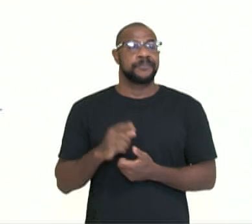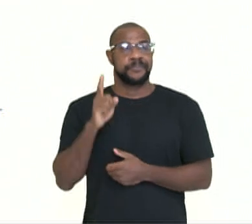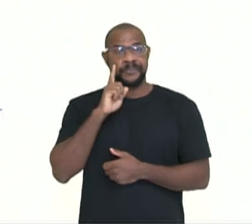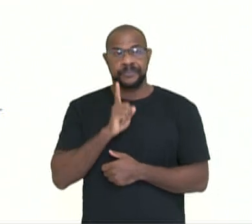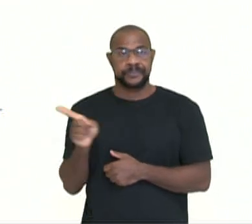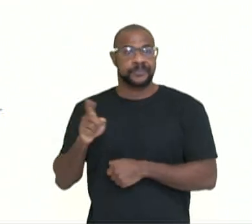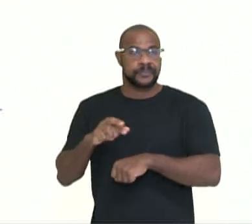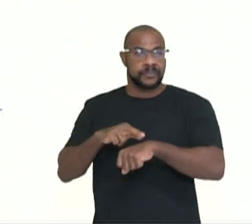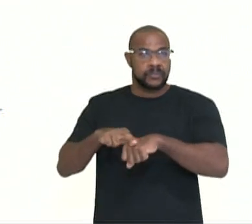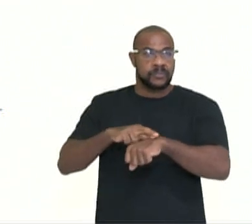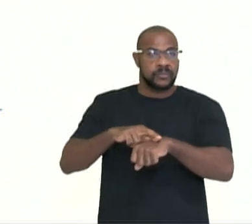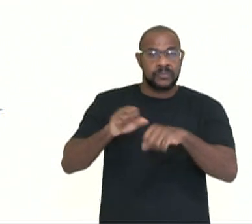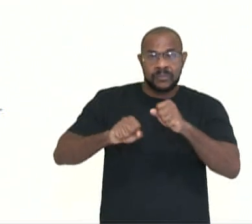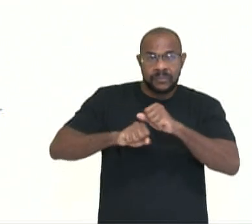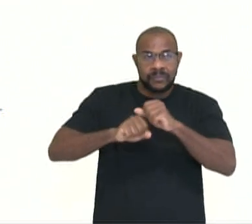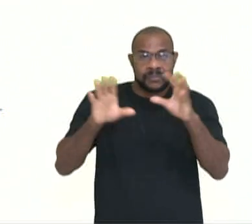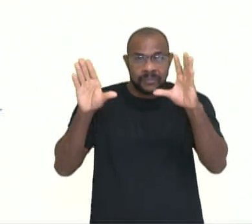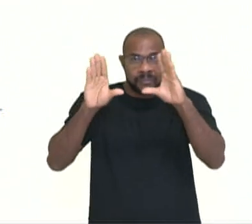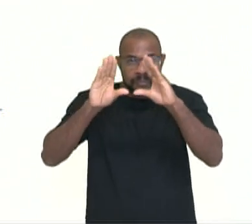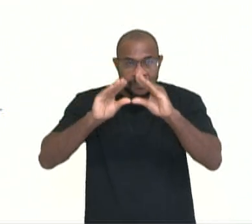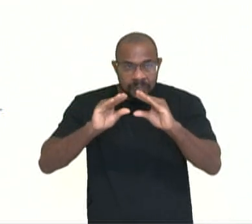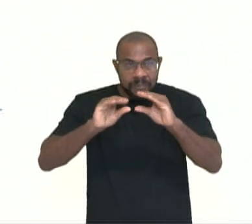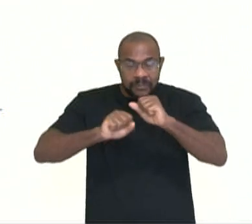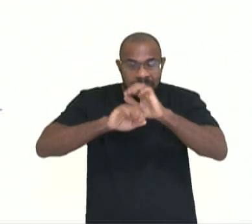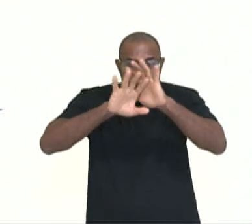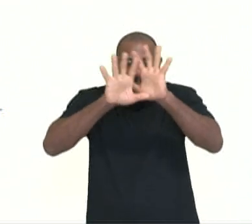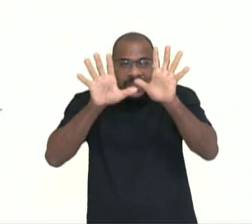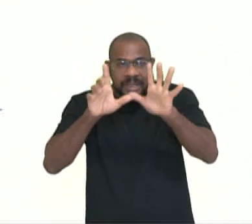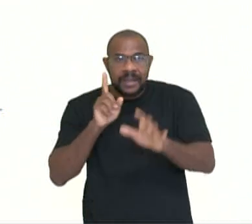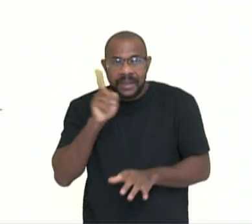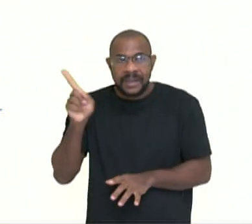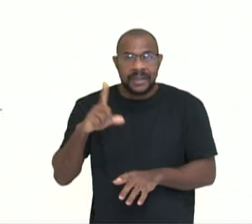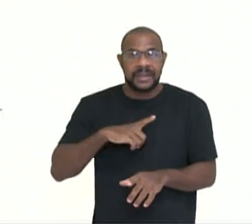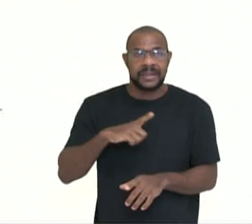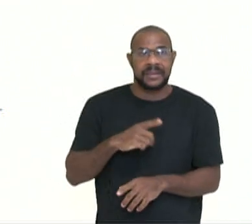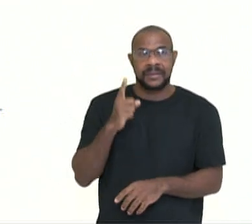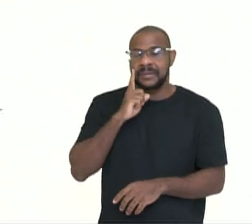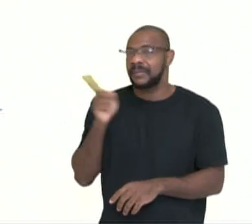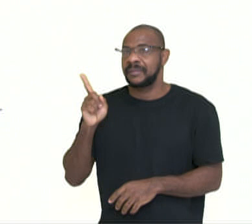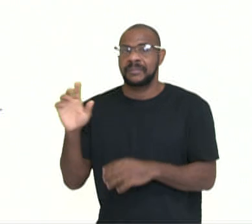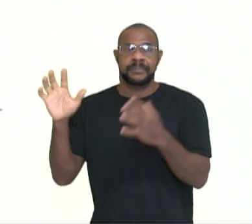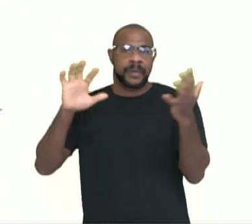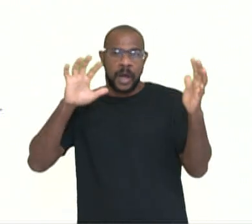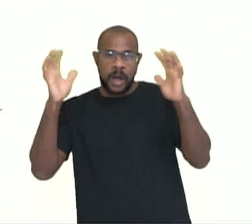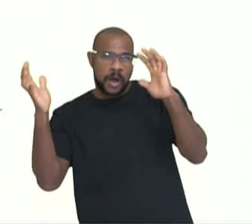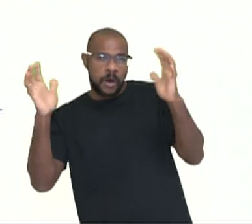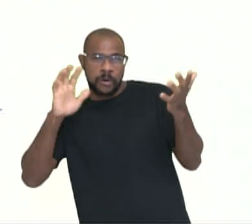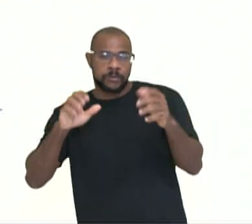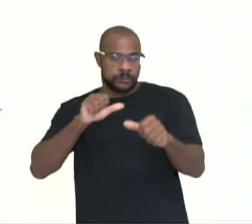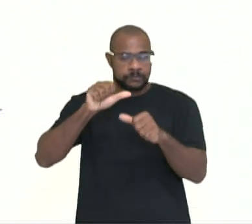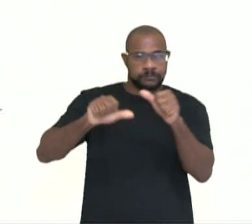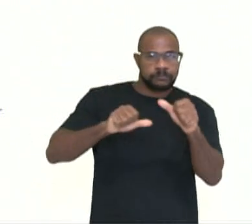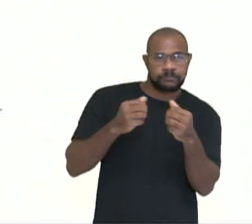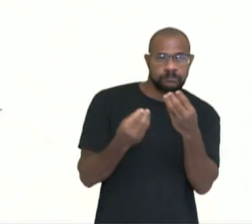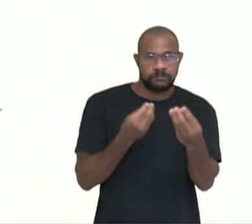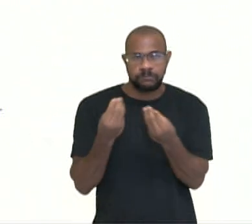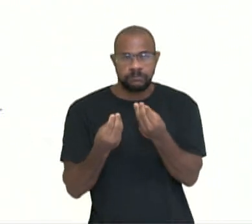roxinho mais claro é o local onde tem baixa probabilidade de ter por causa da altitude, tá? Apesar de estar na linha onde o clima é